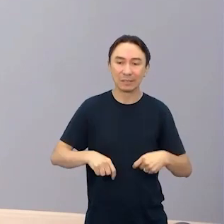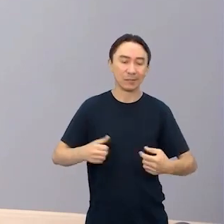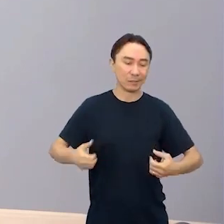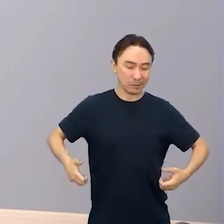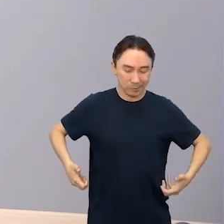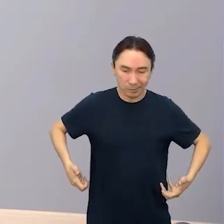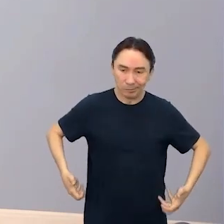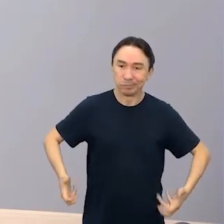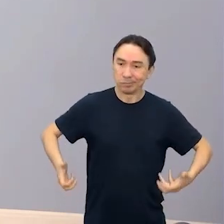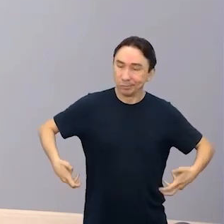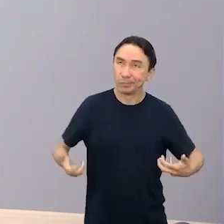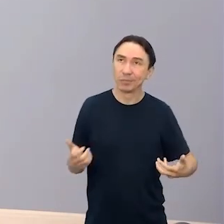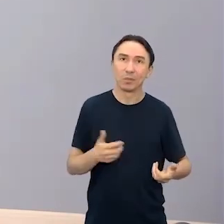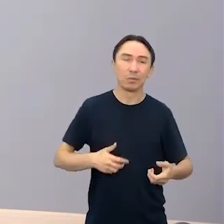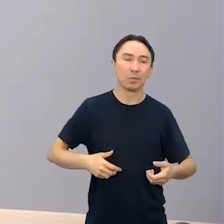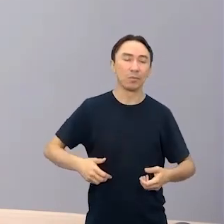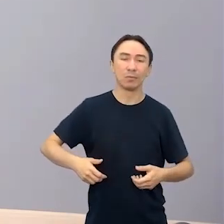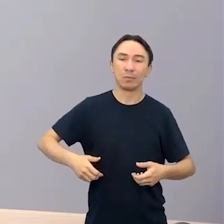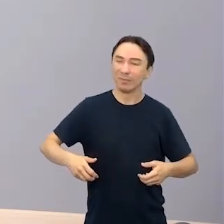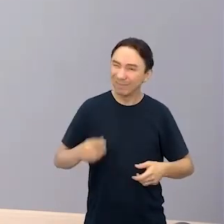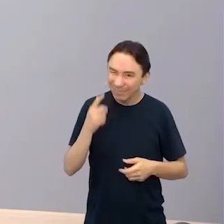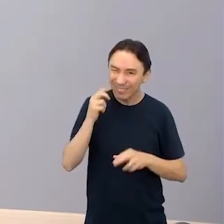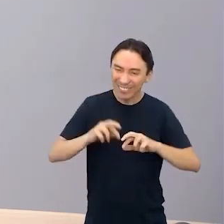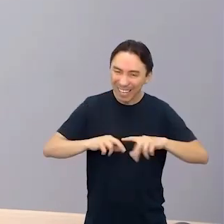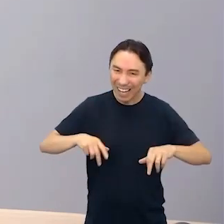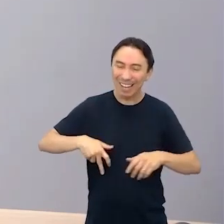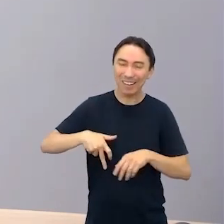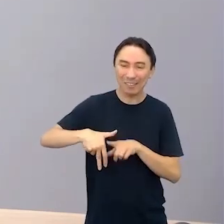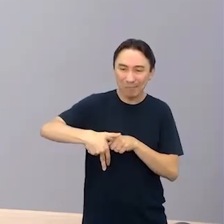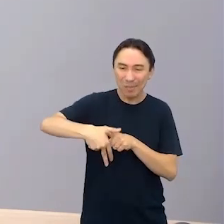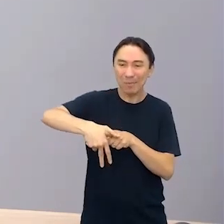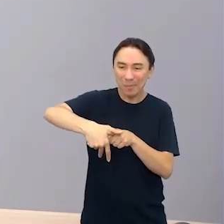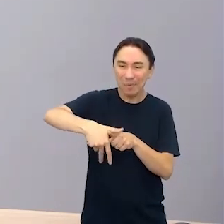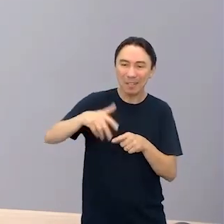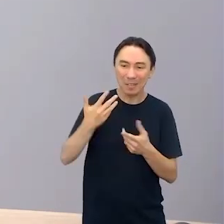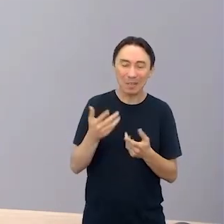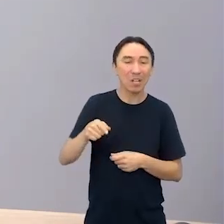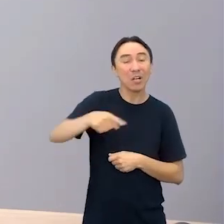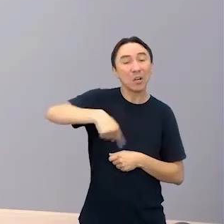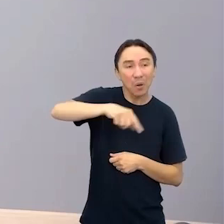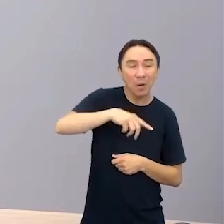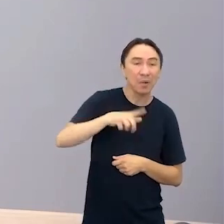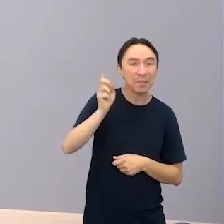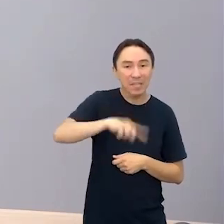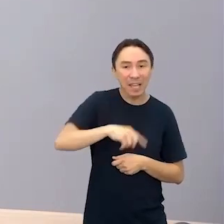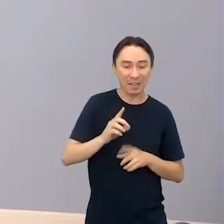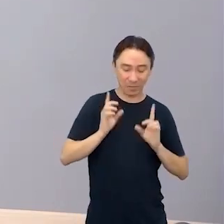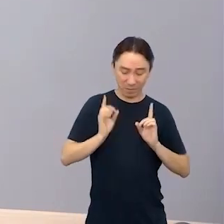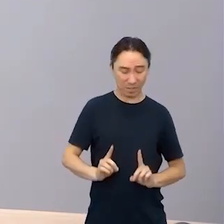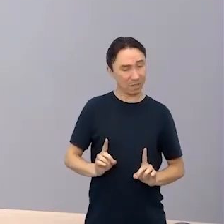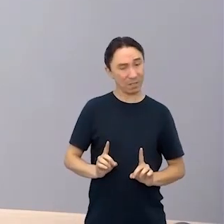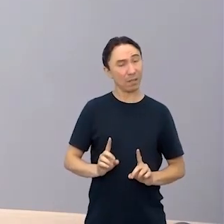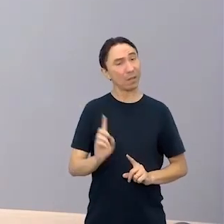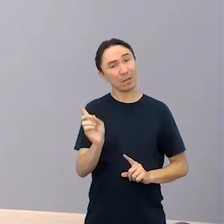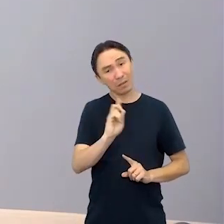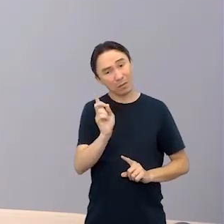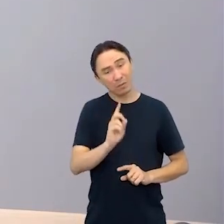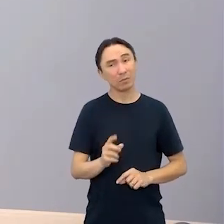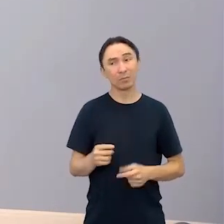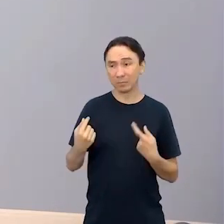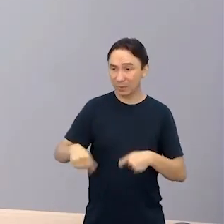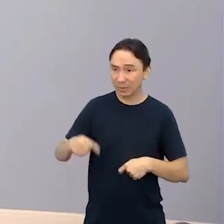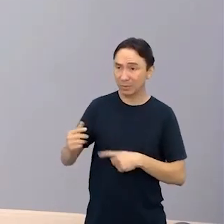de tecnologia assistiva. Mas não estamos ou não somos pessoas com deficiência, apenas precisamos do recurso para